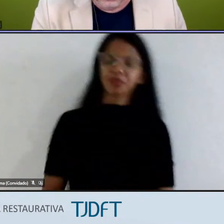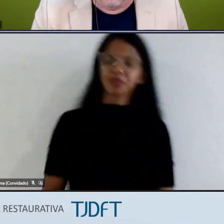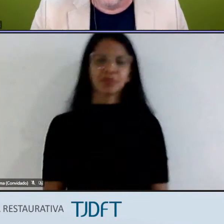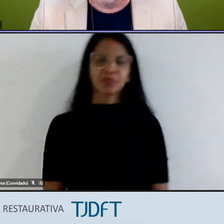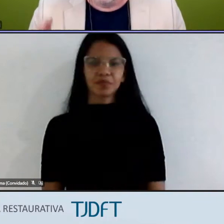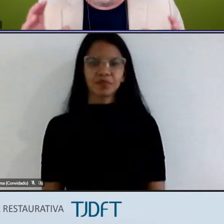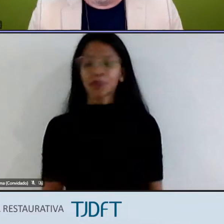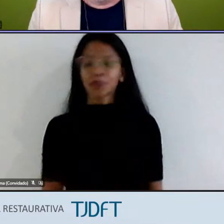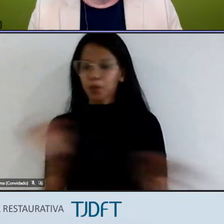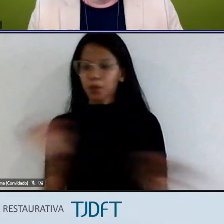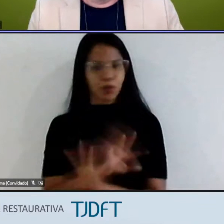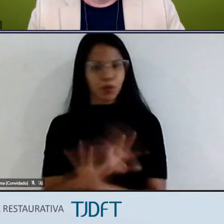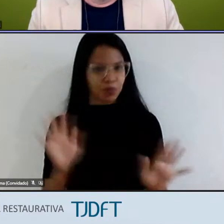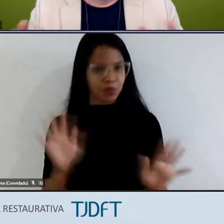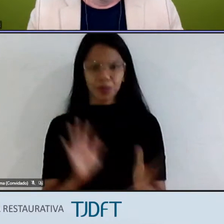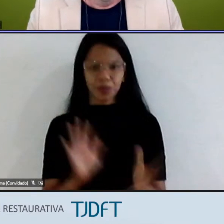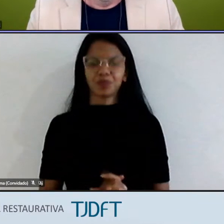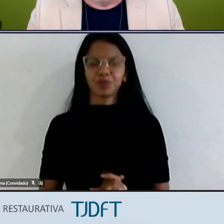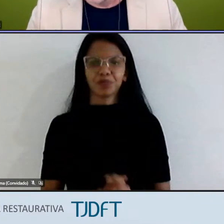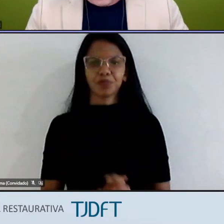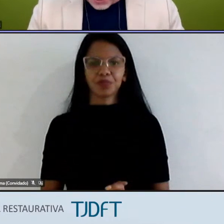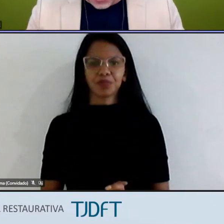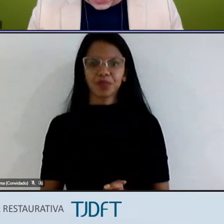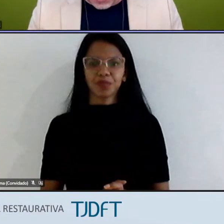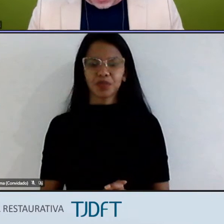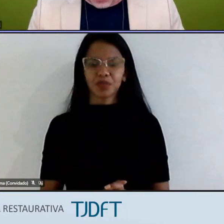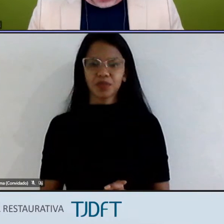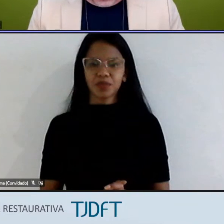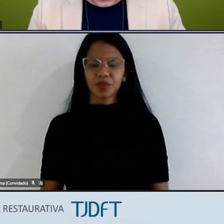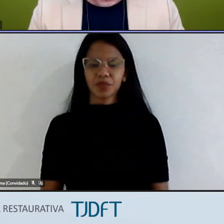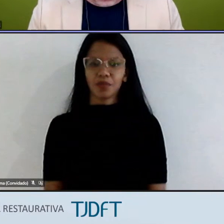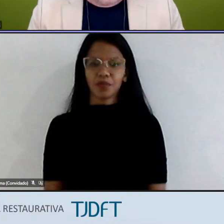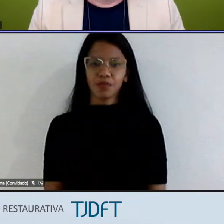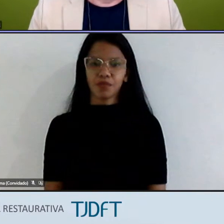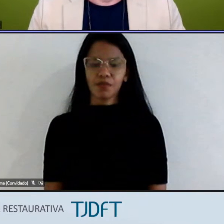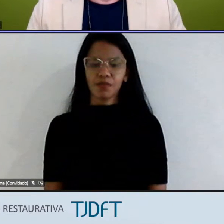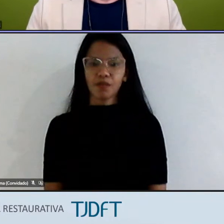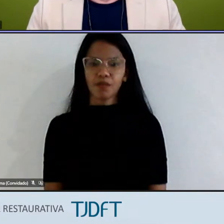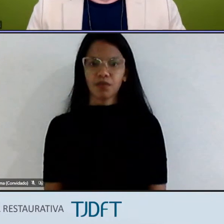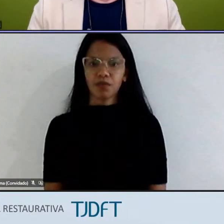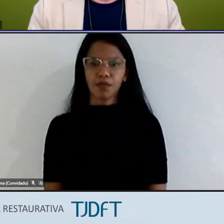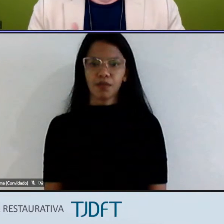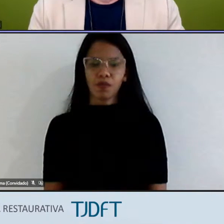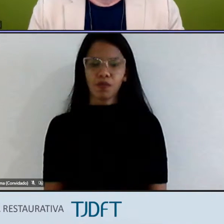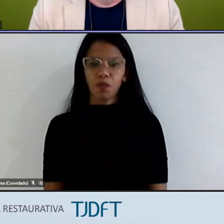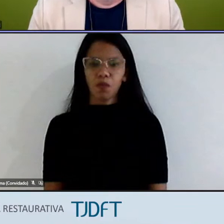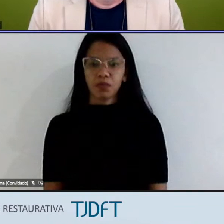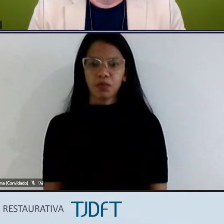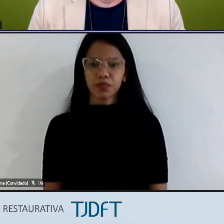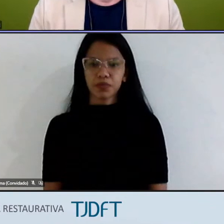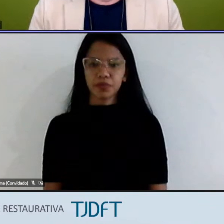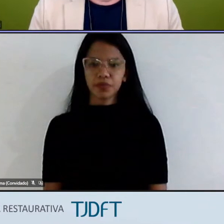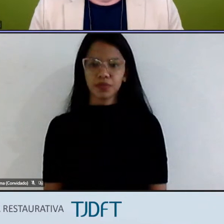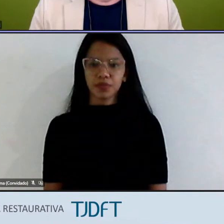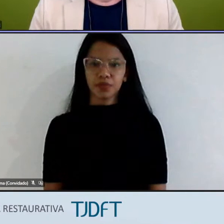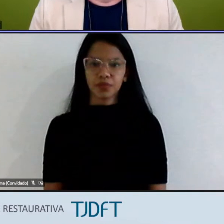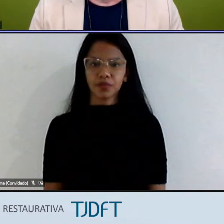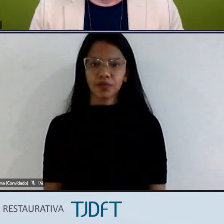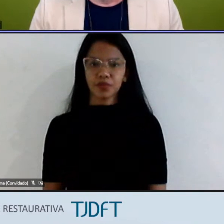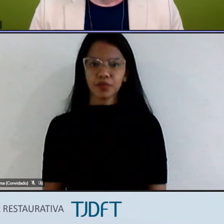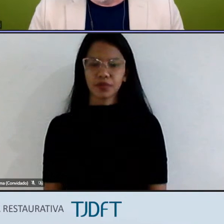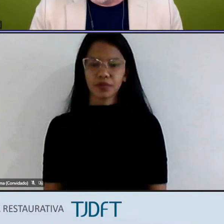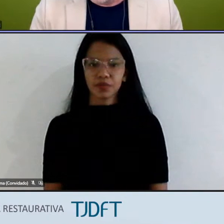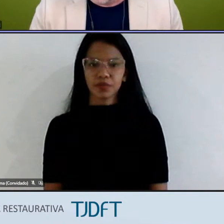Pronto. So thank you very much, team. Let's translate only that you renew our belief in